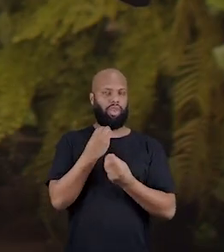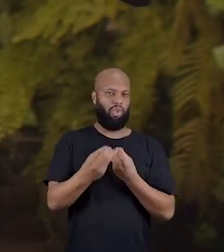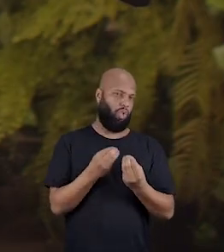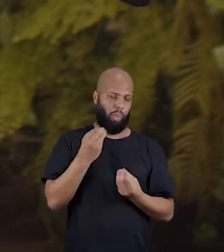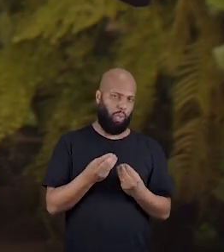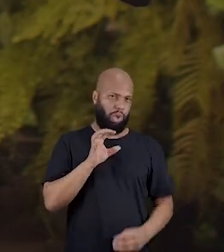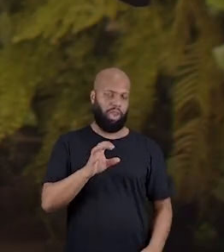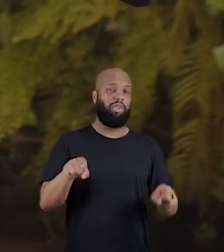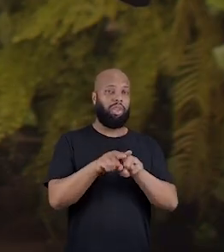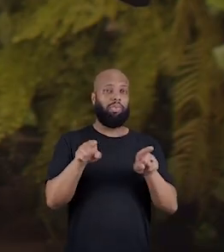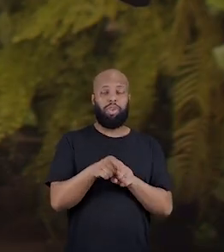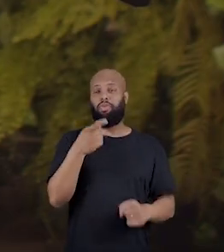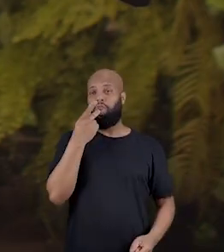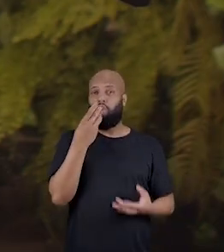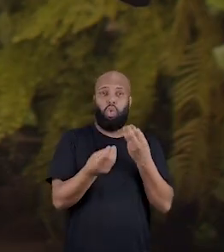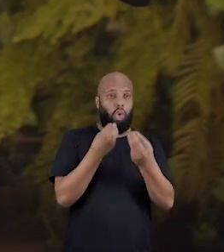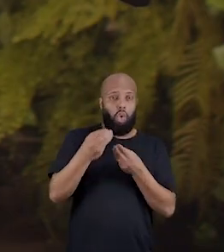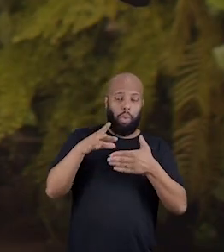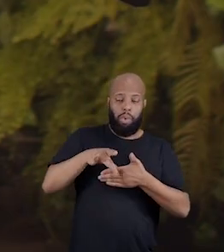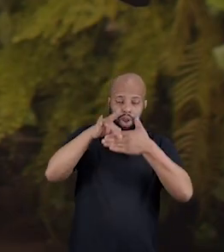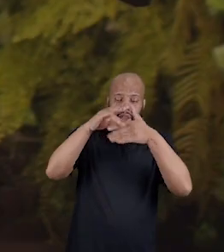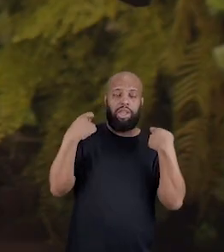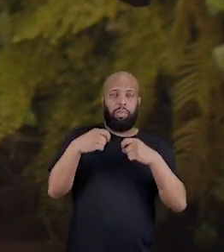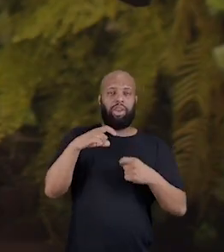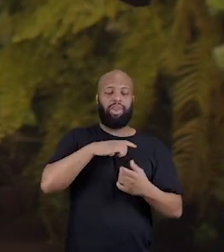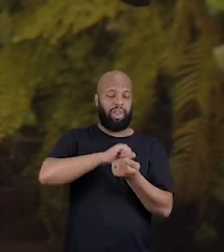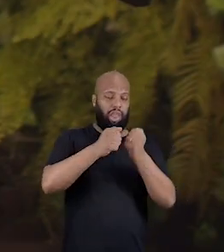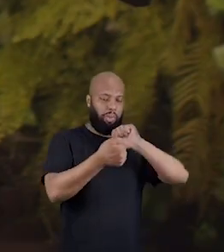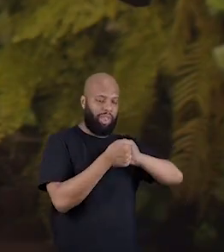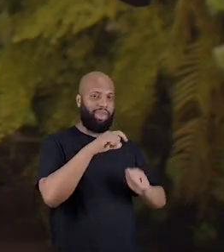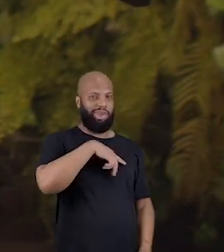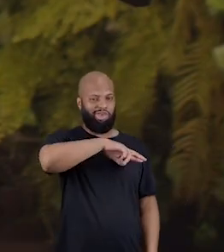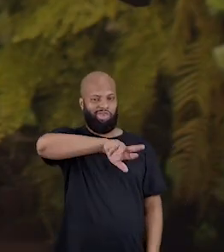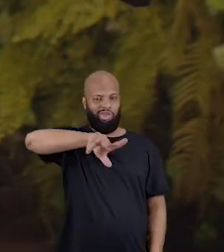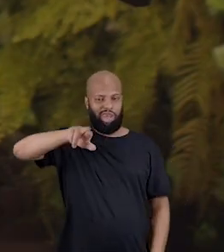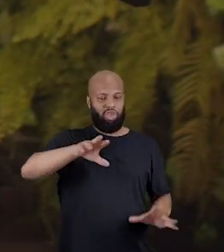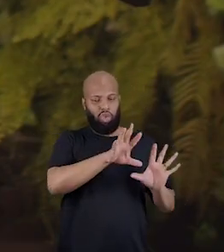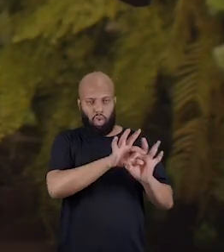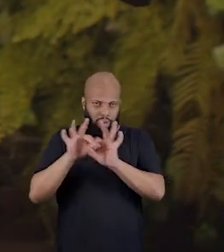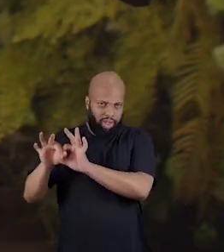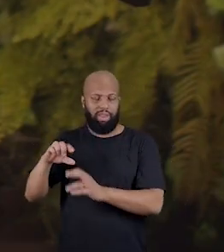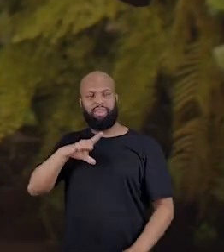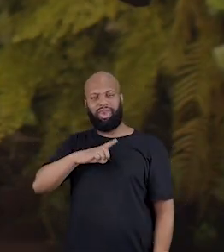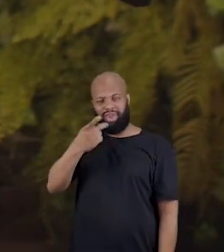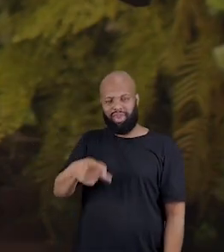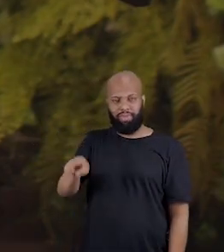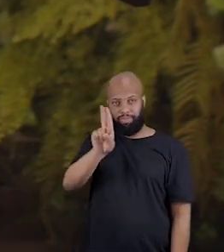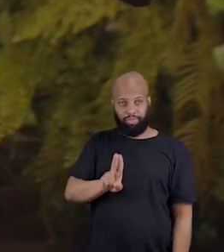disso. E a gente falou muito também sobre como o líder precisa se adaptar aos diferentes contextos. Tem uma